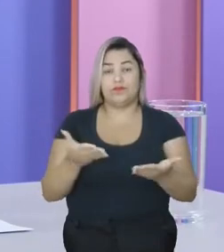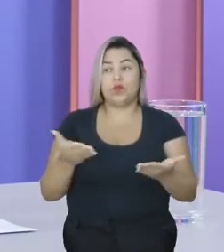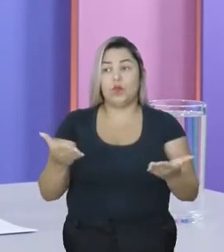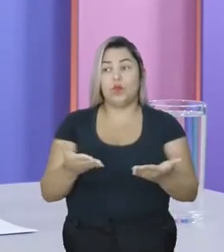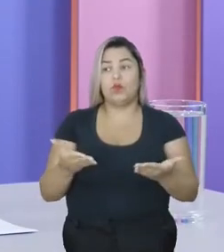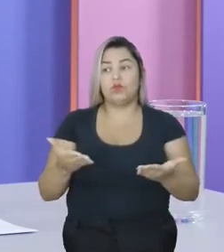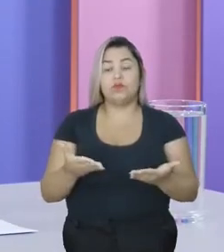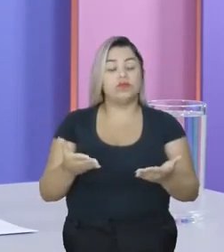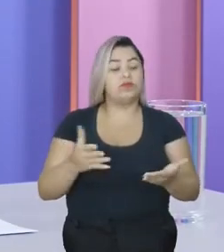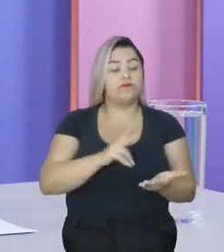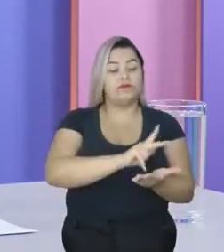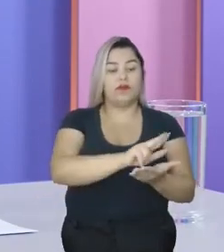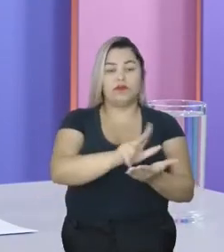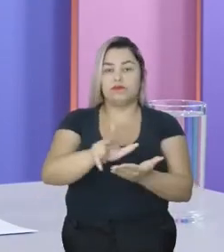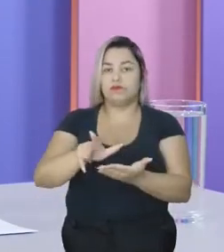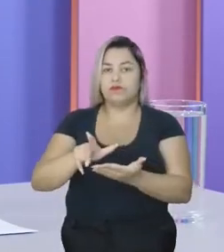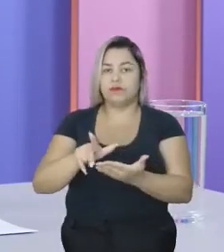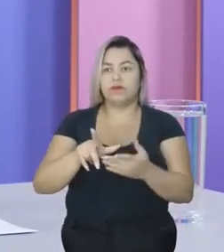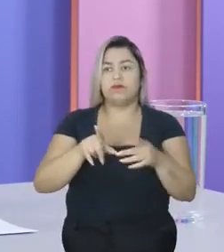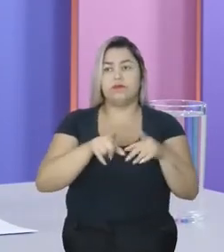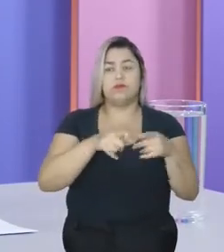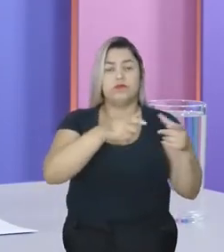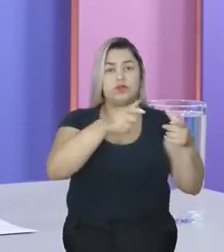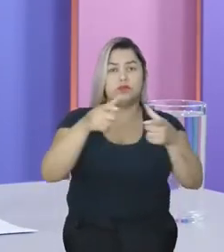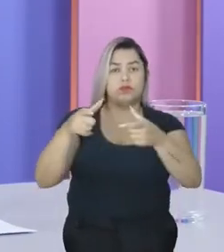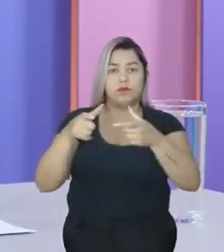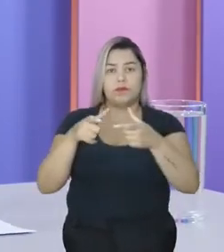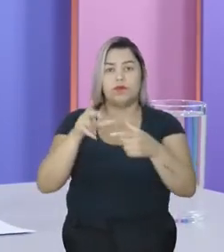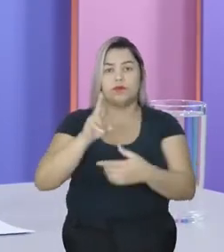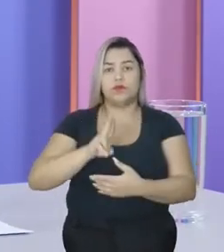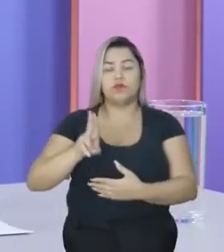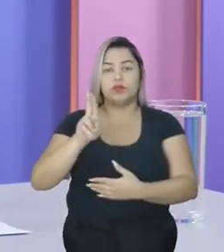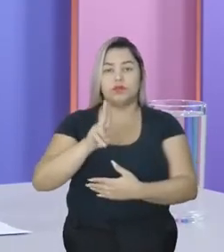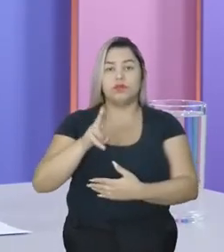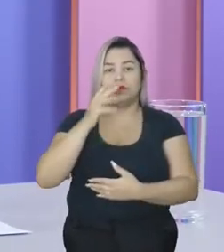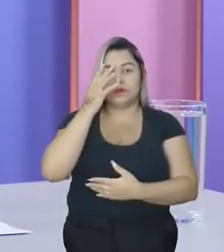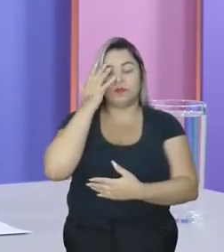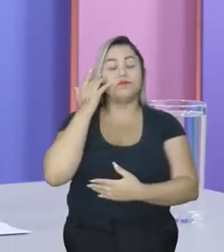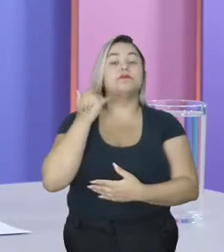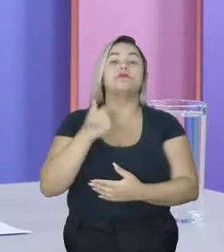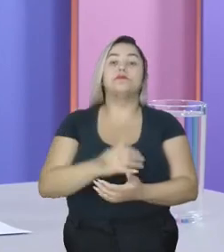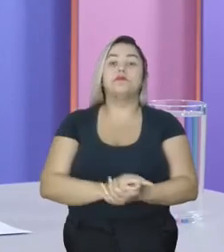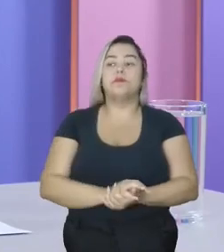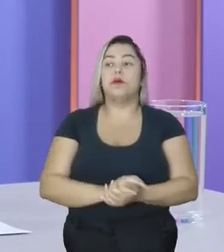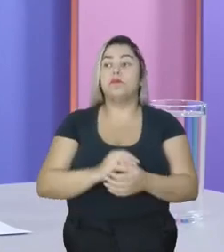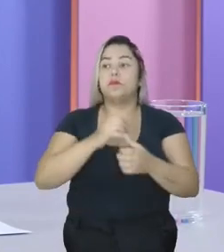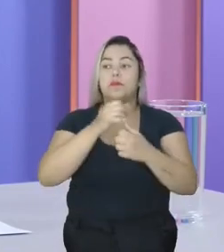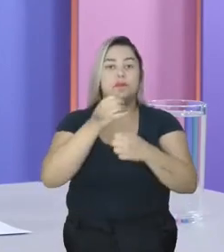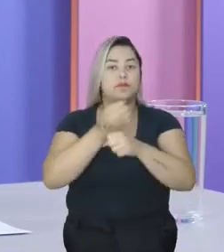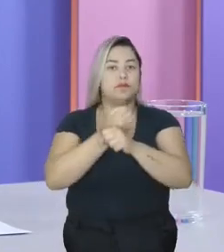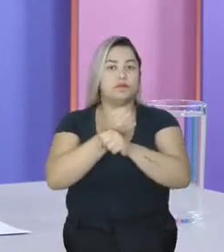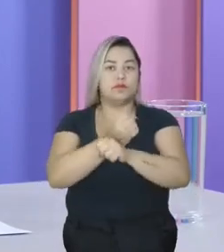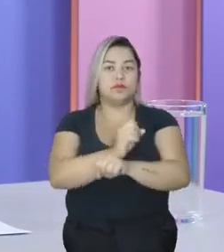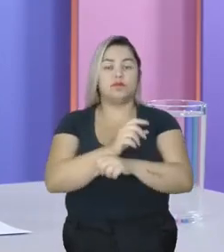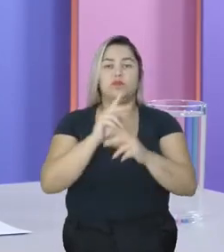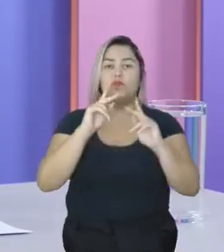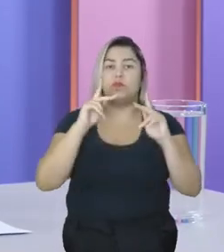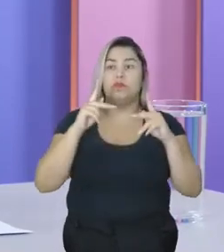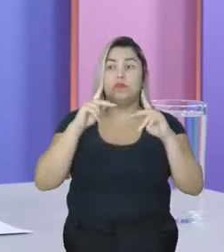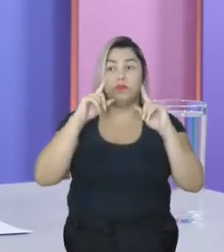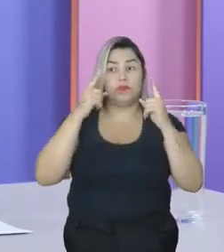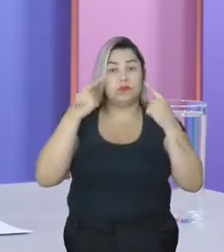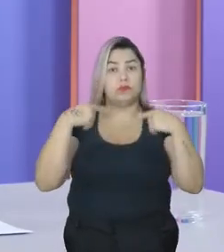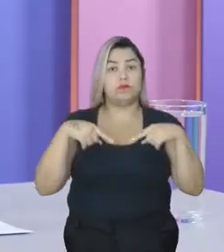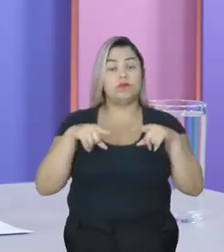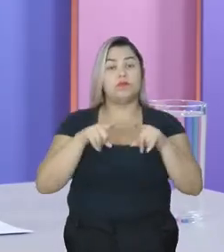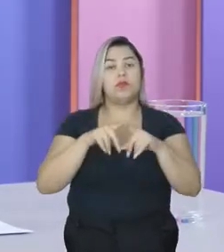diversos territórios, né, se utilizam desse recurso para escravizar seres humanos, como força de